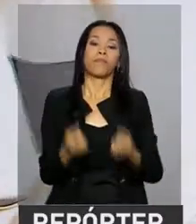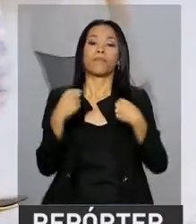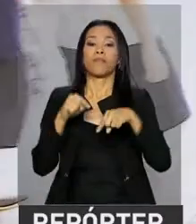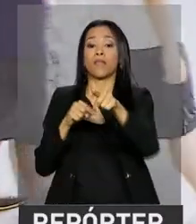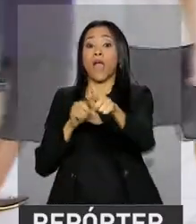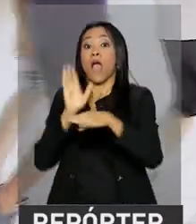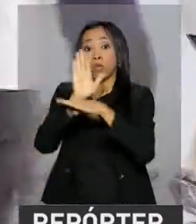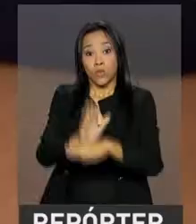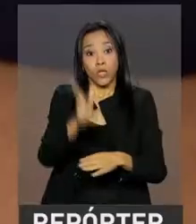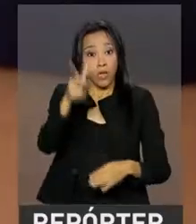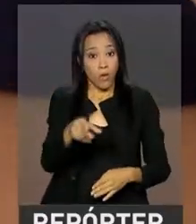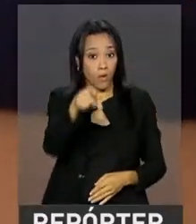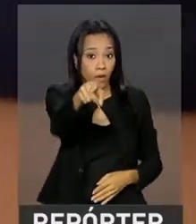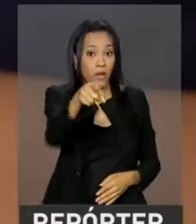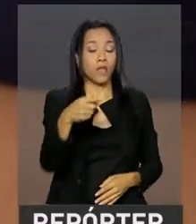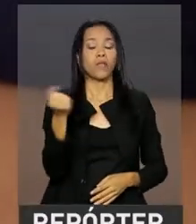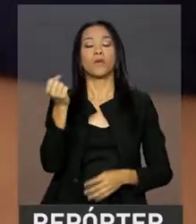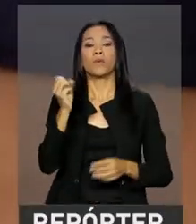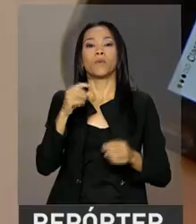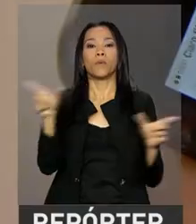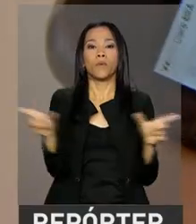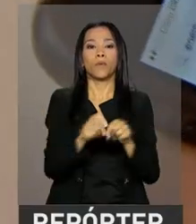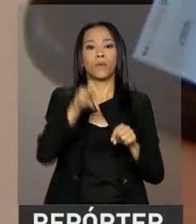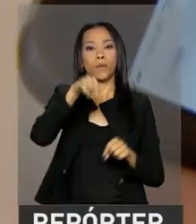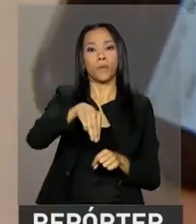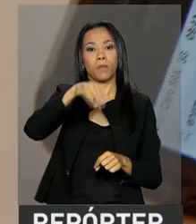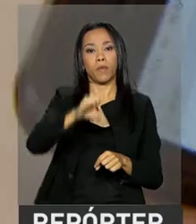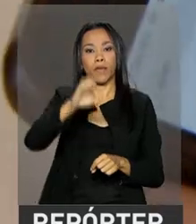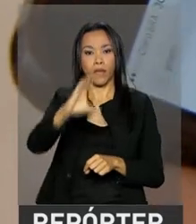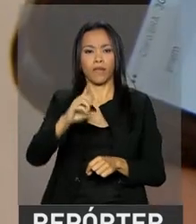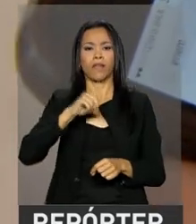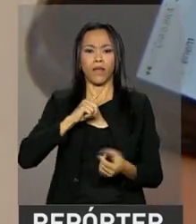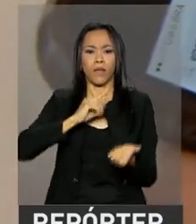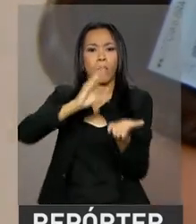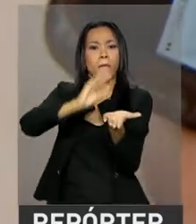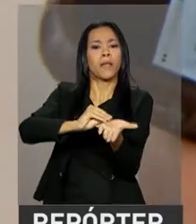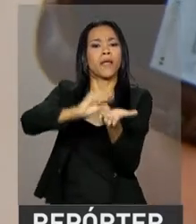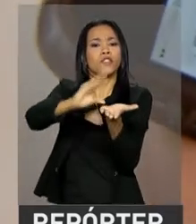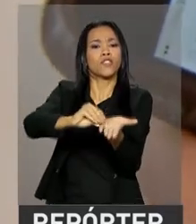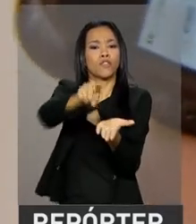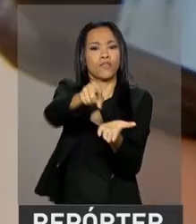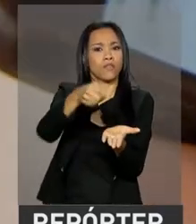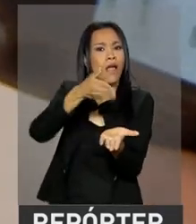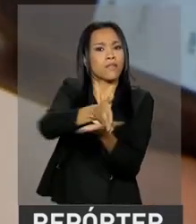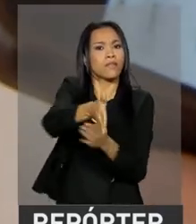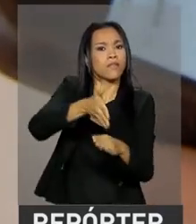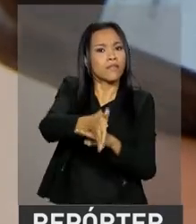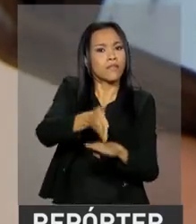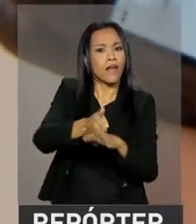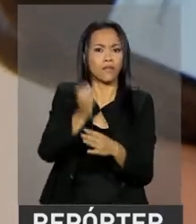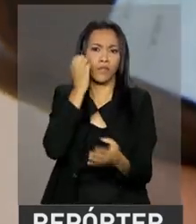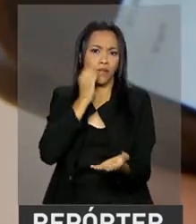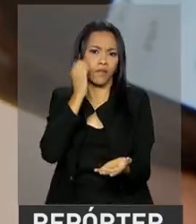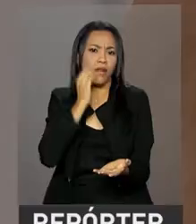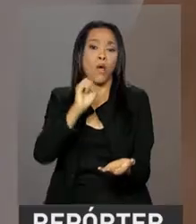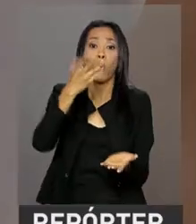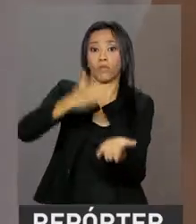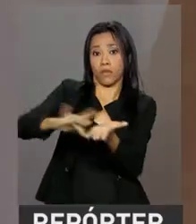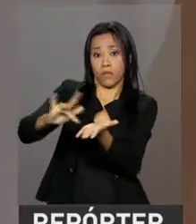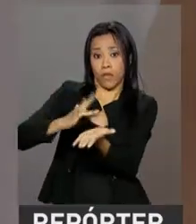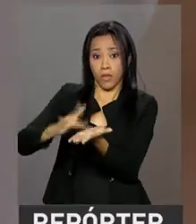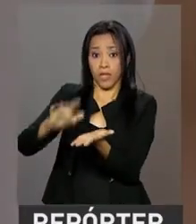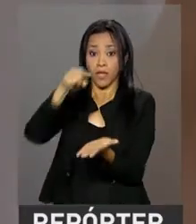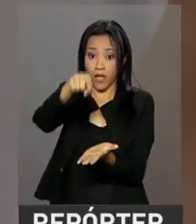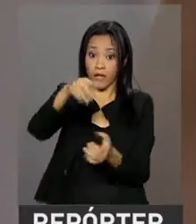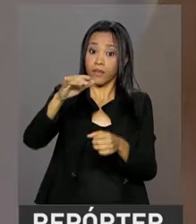como henrique o ministério da educação disponibiliza o aplicativo que pode ser acessado de celulares e tablets a